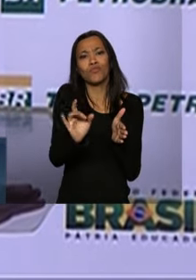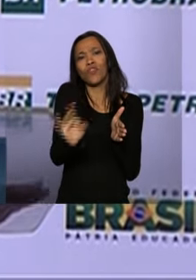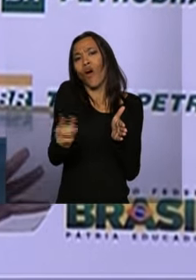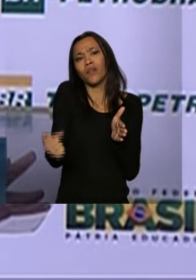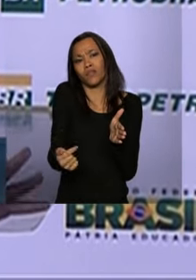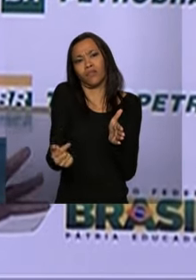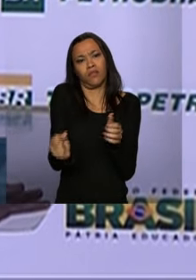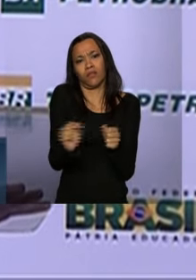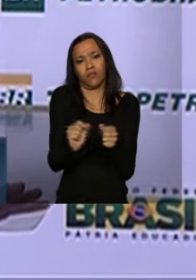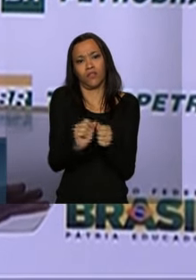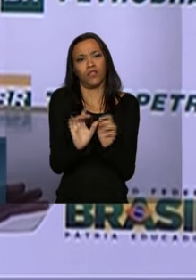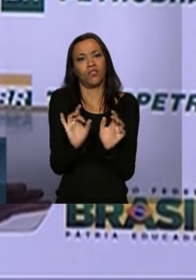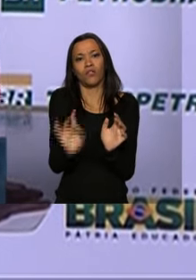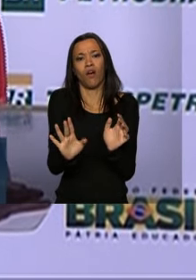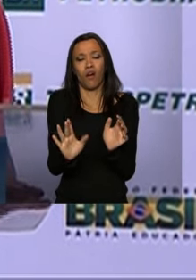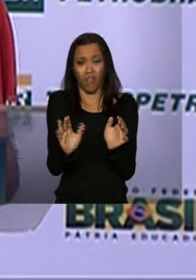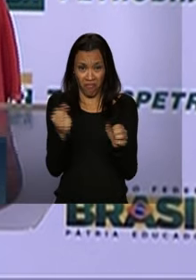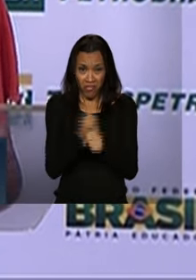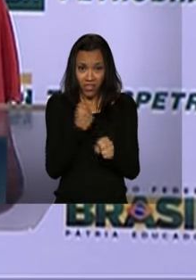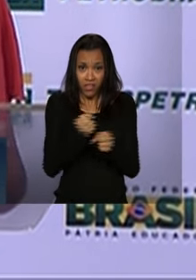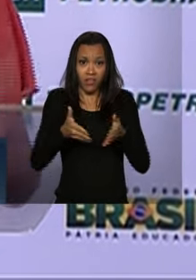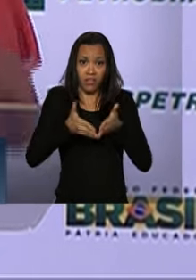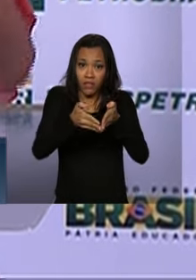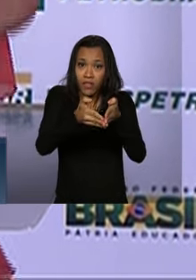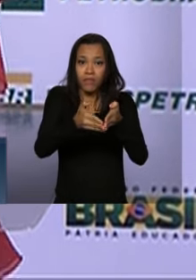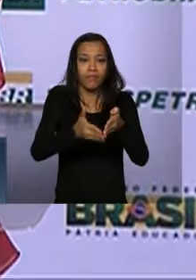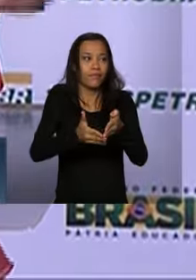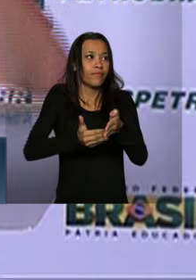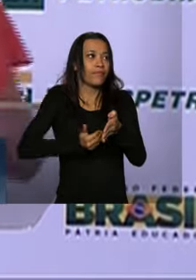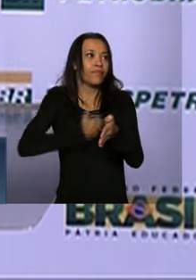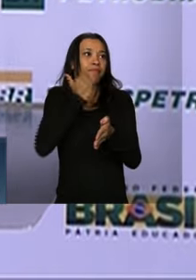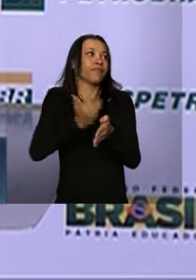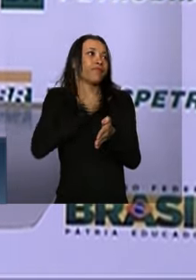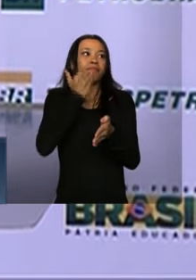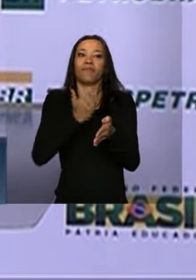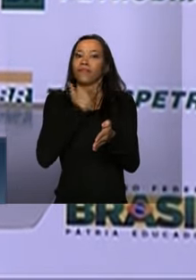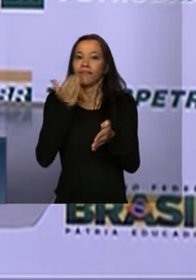dos produtos da indústria de petróleo e gás.